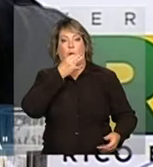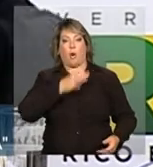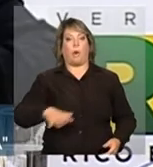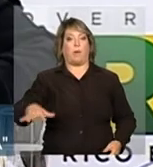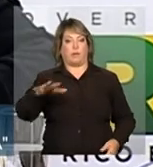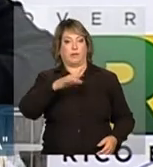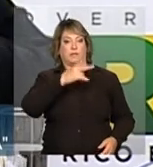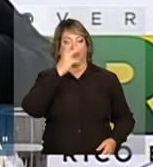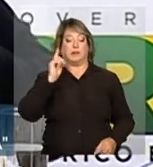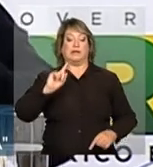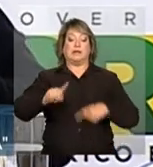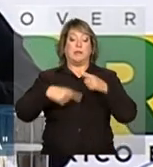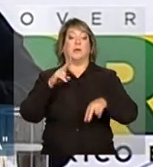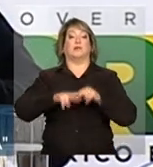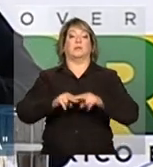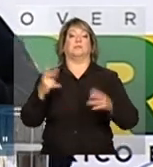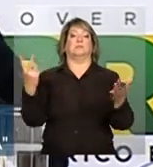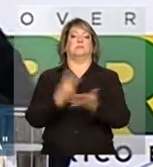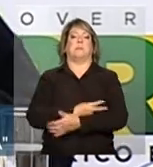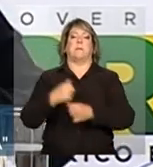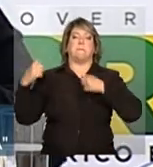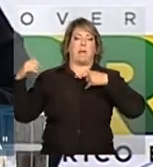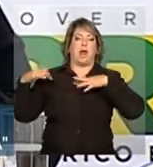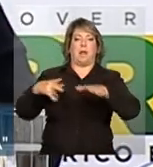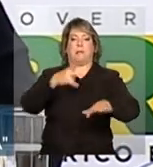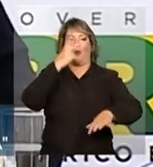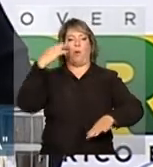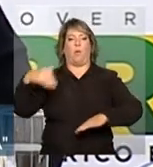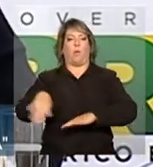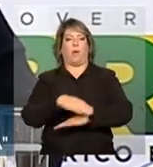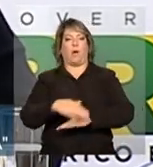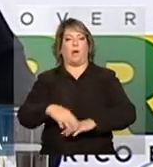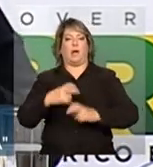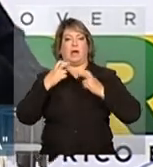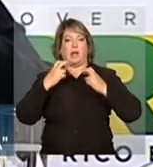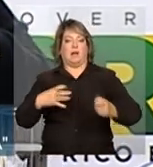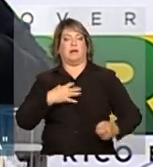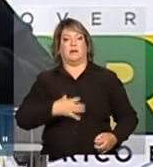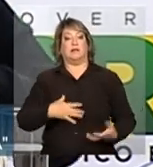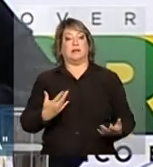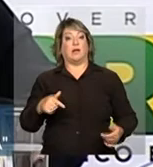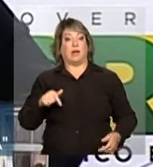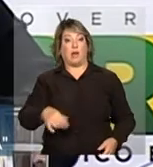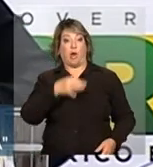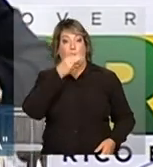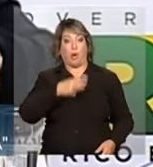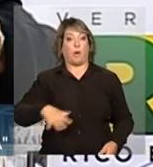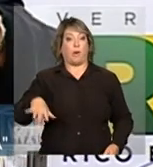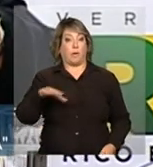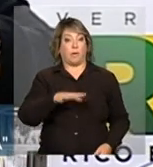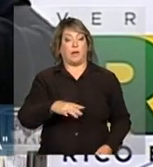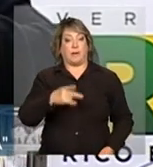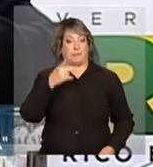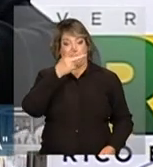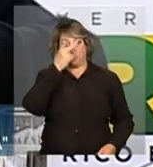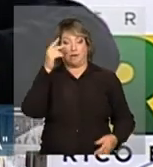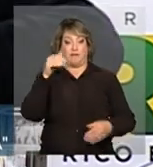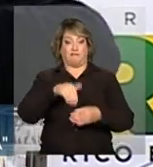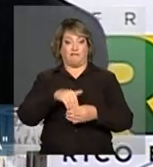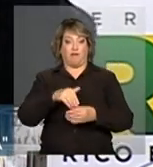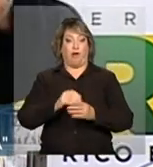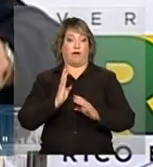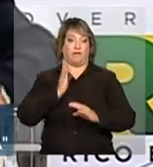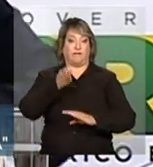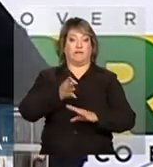pública. Em junho, nós entendemos, ou seja, a opinião pública estava, a percepção dos eleitores em relação à